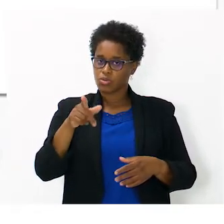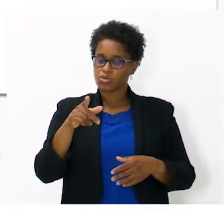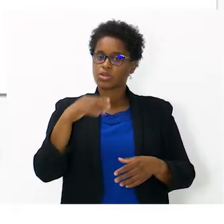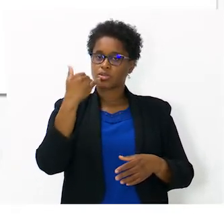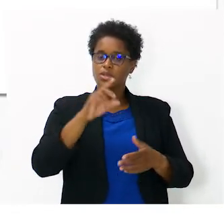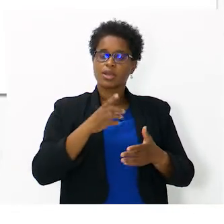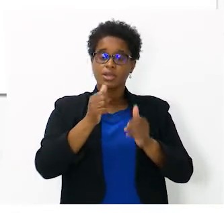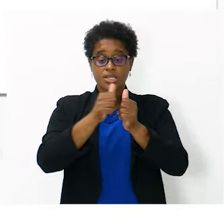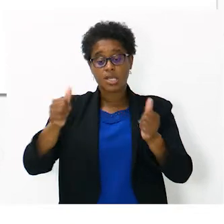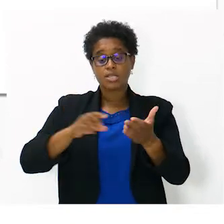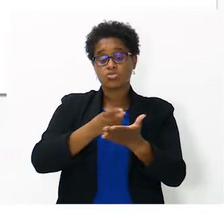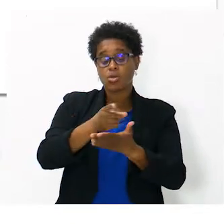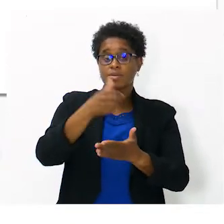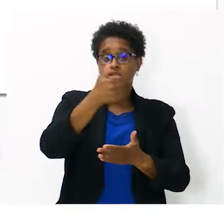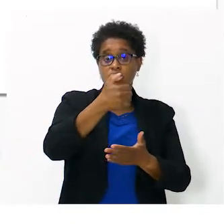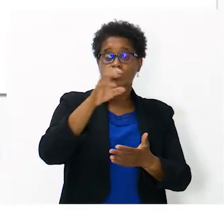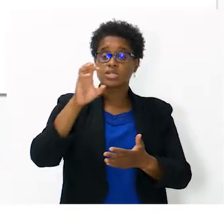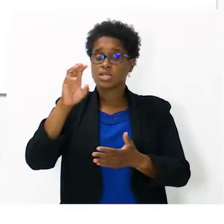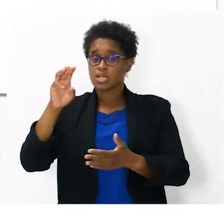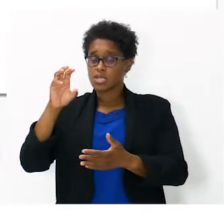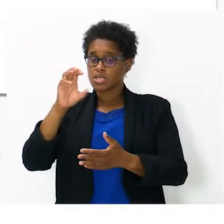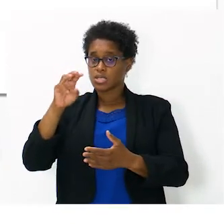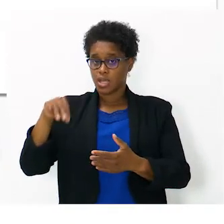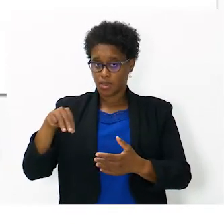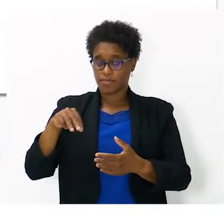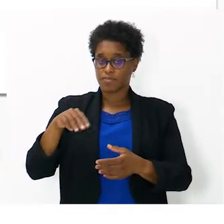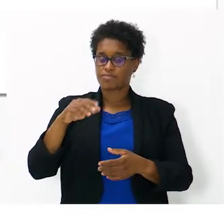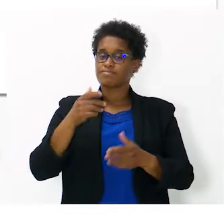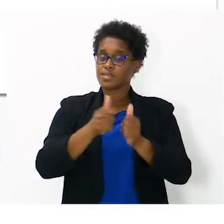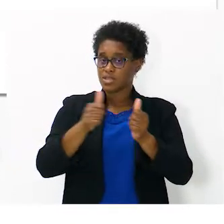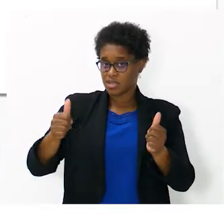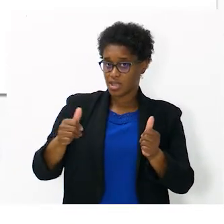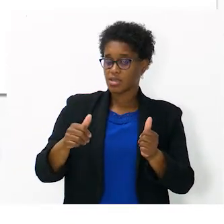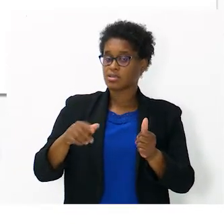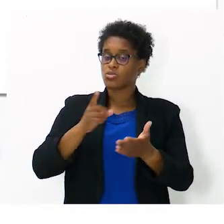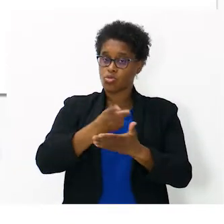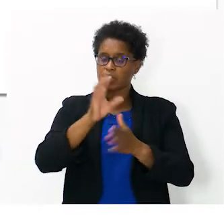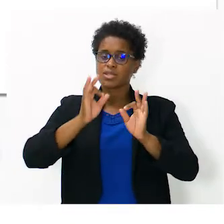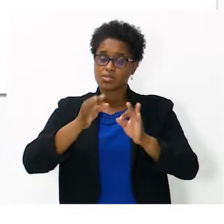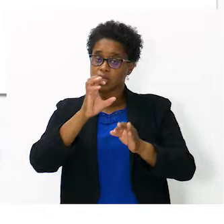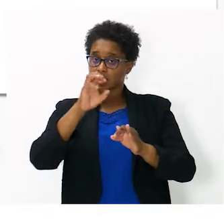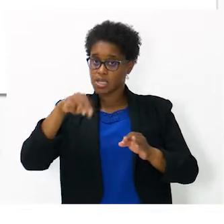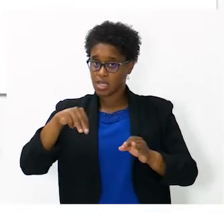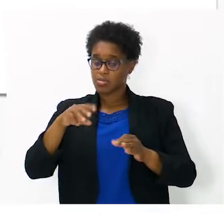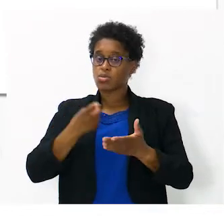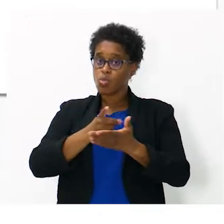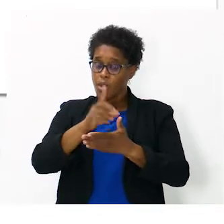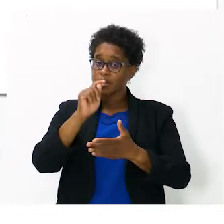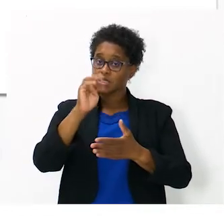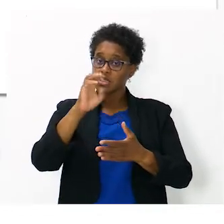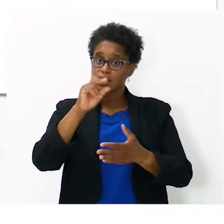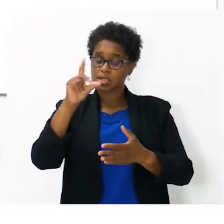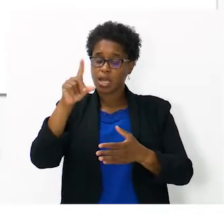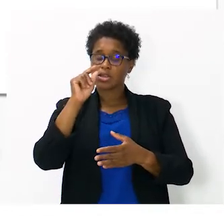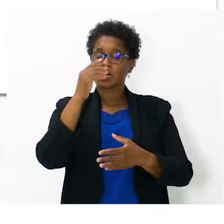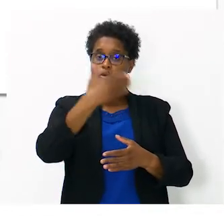distância no mapa é de 5 centímetros. Distância no mapa é sempre em centímetros. No mapa de escala